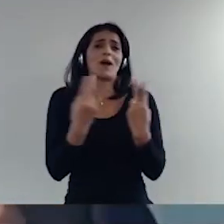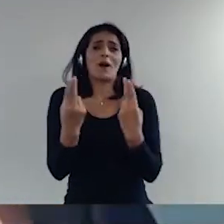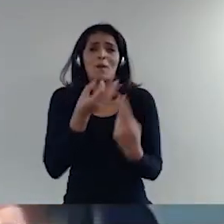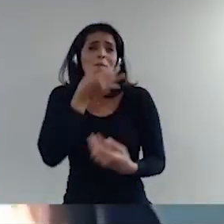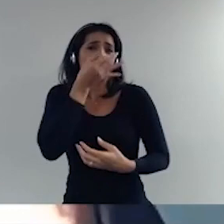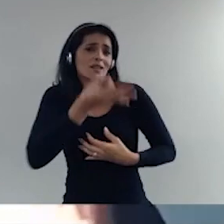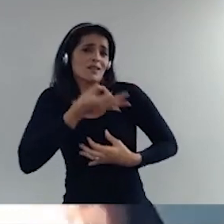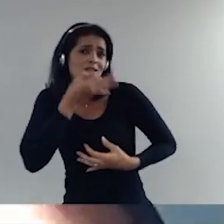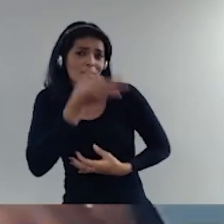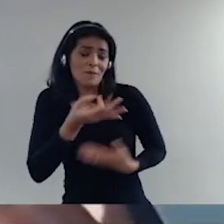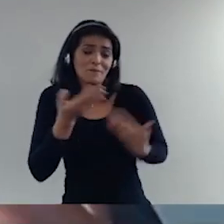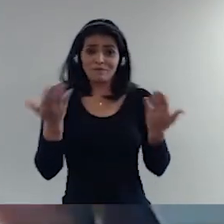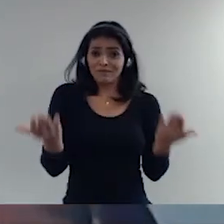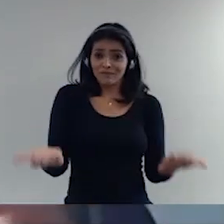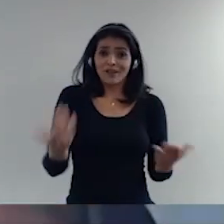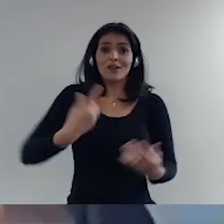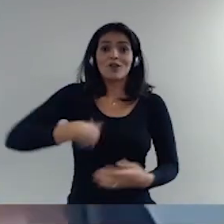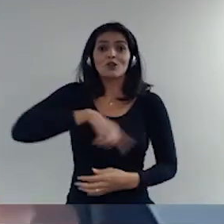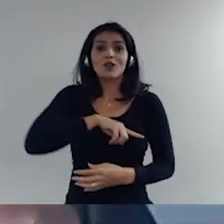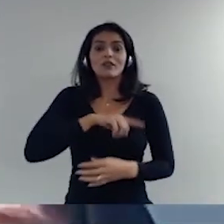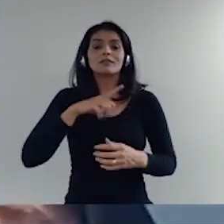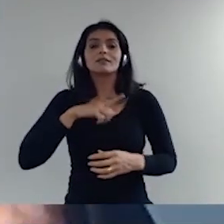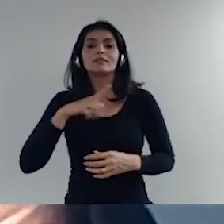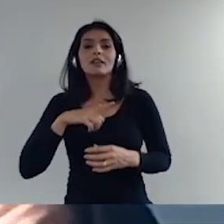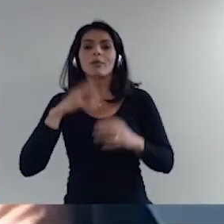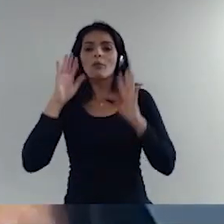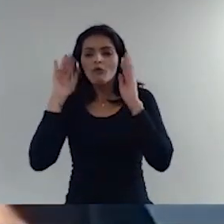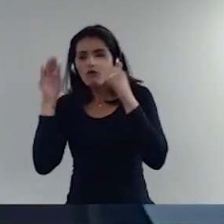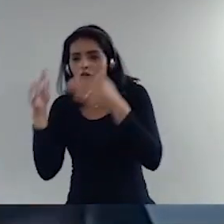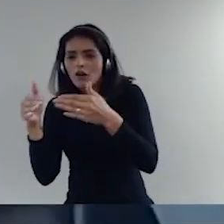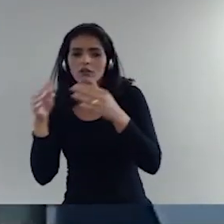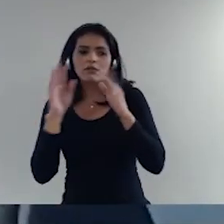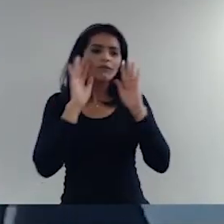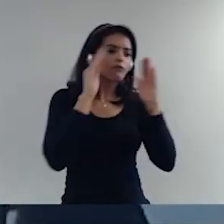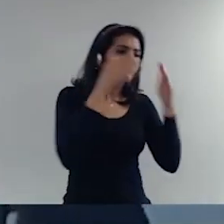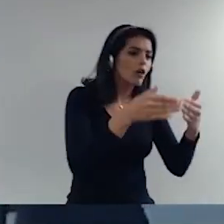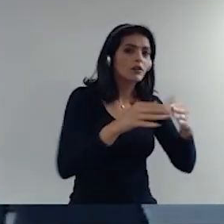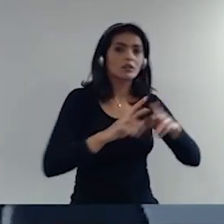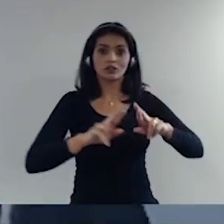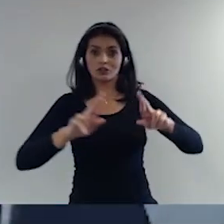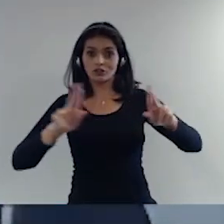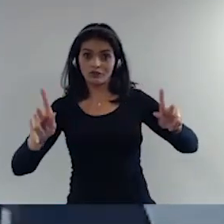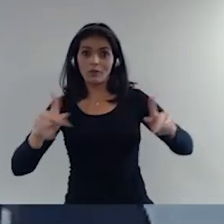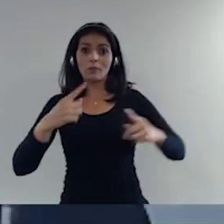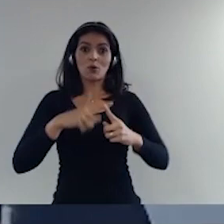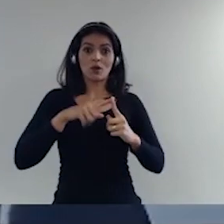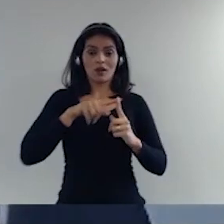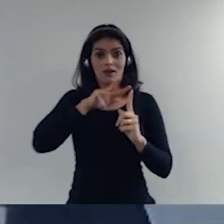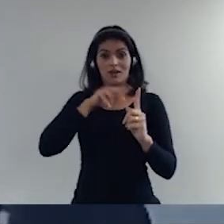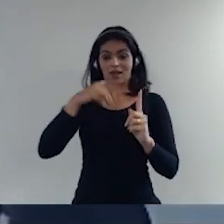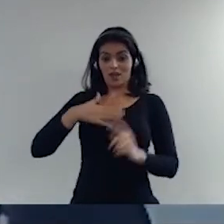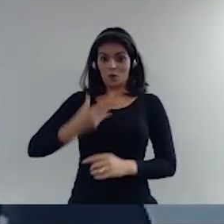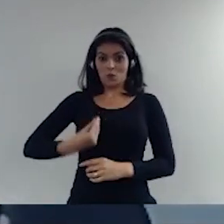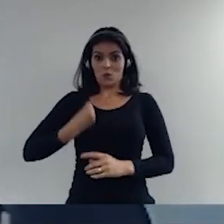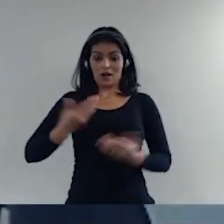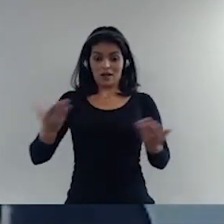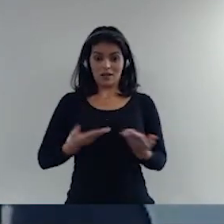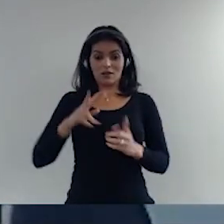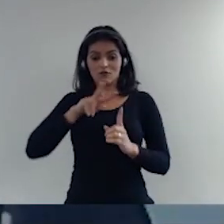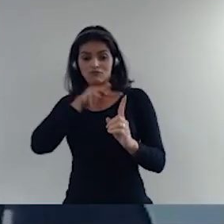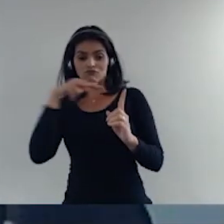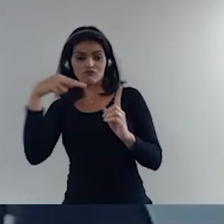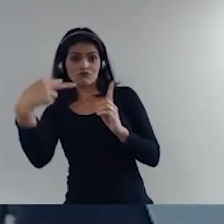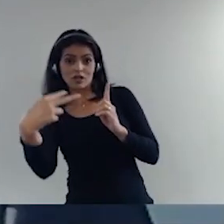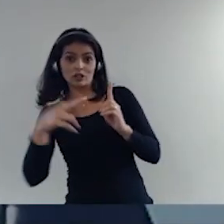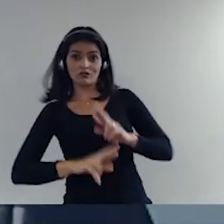podemos ter são enfoques a partir de diferentes pontos de vista. Então,